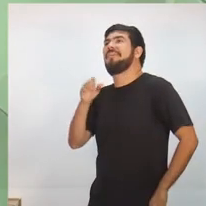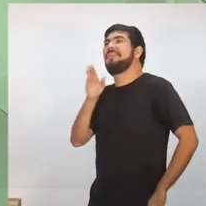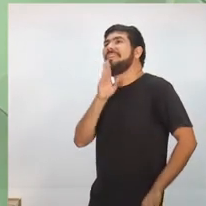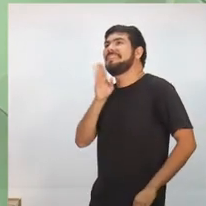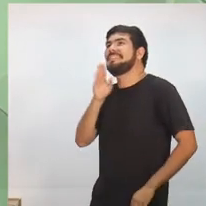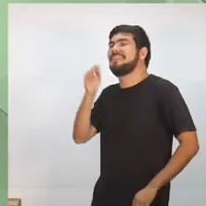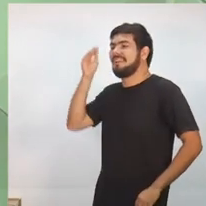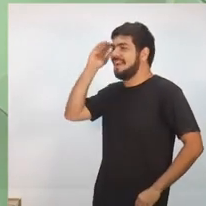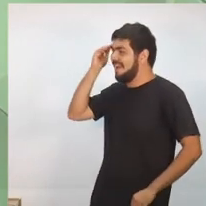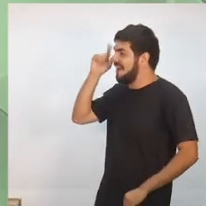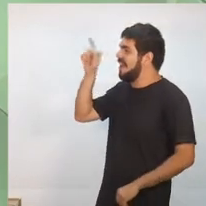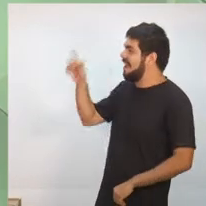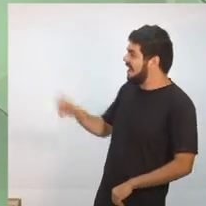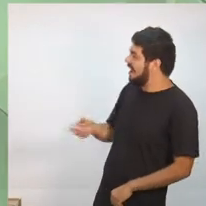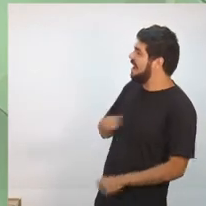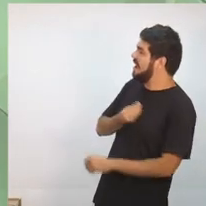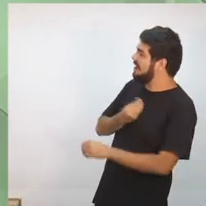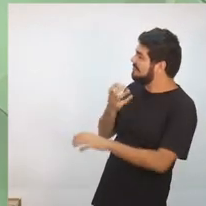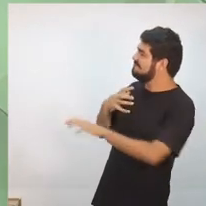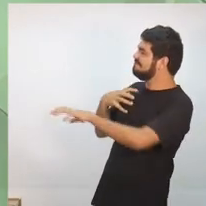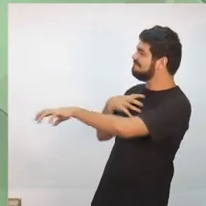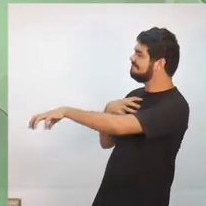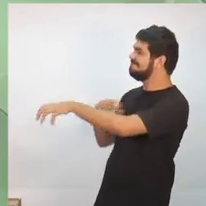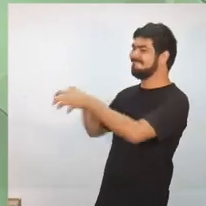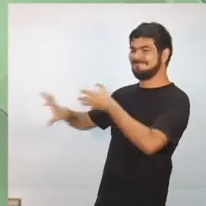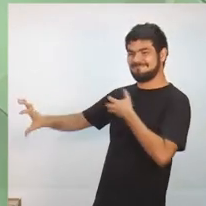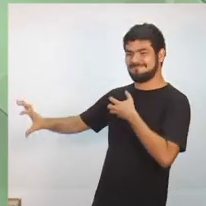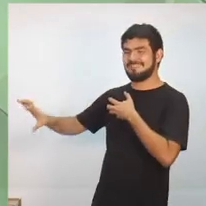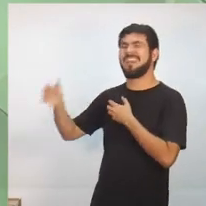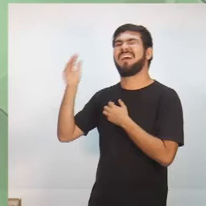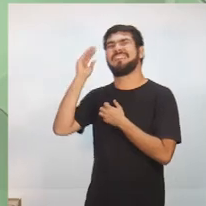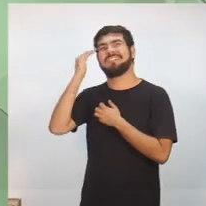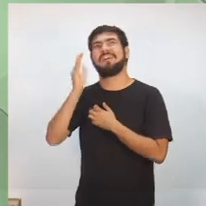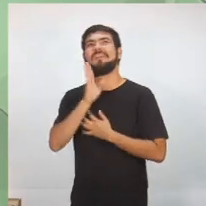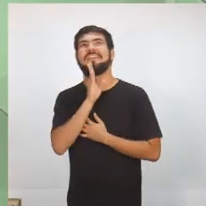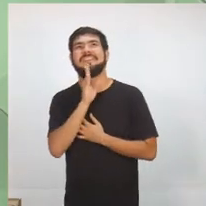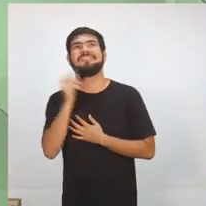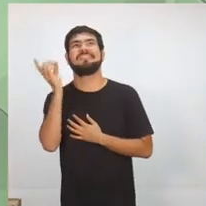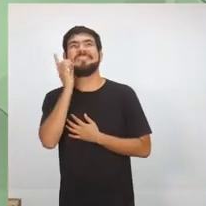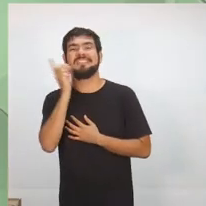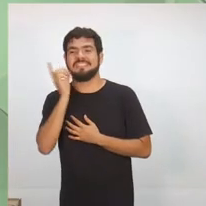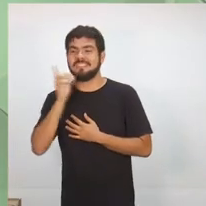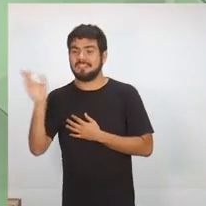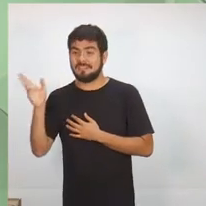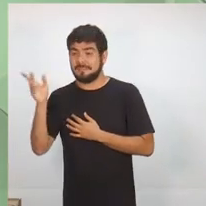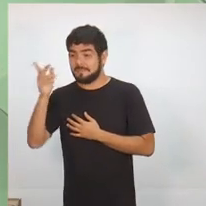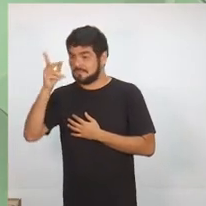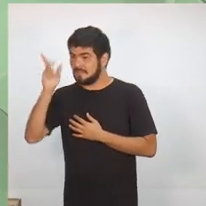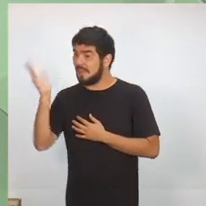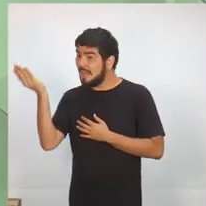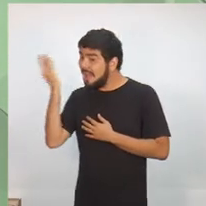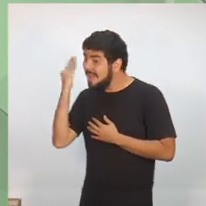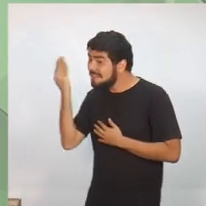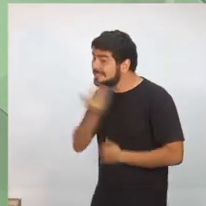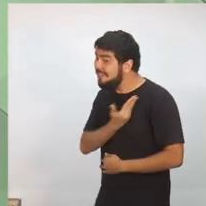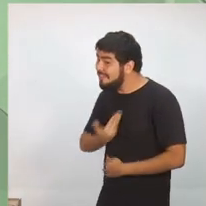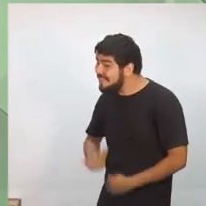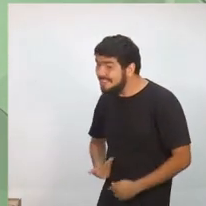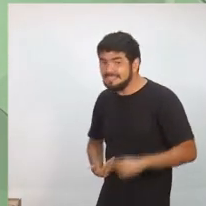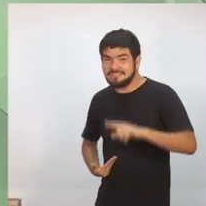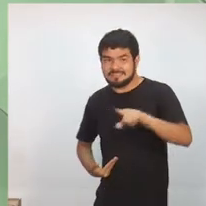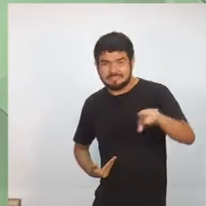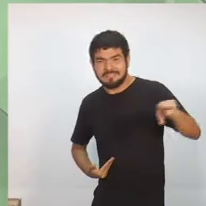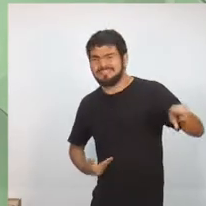nossa dificuldade, de pessoas que entendem o que a gente passa no dia a dia. Quem passou pelo governo já deu sua